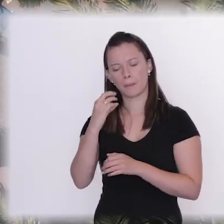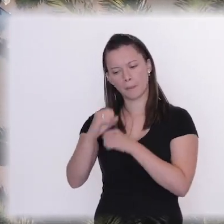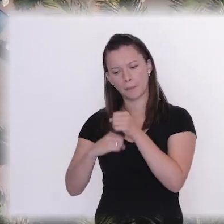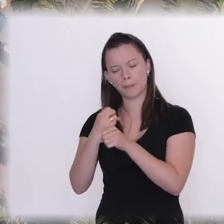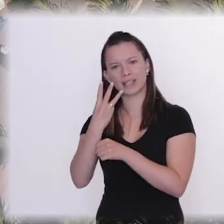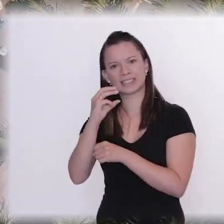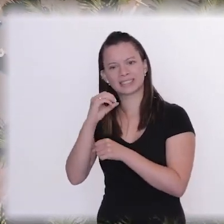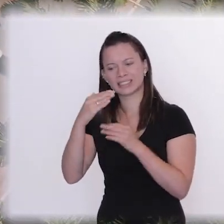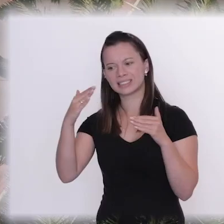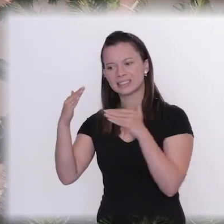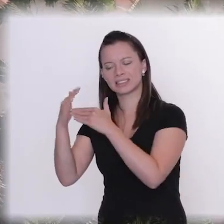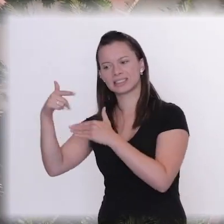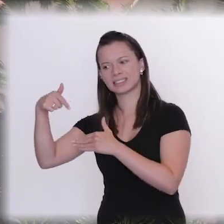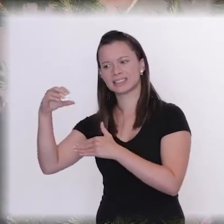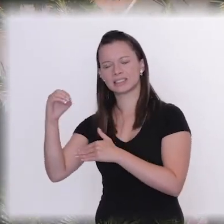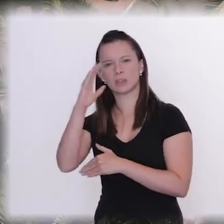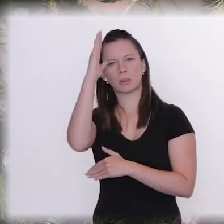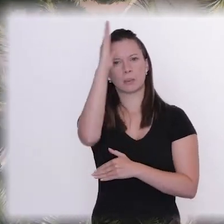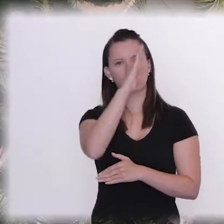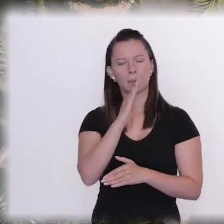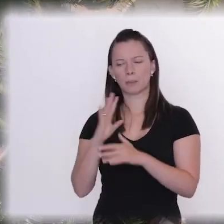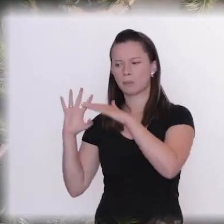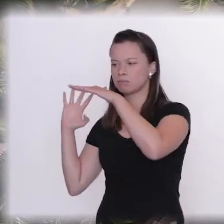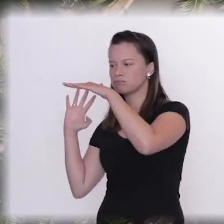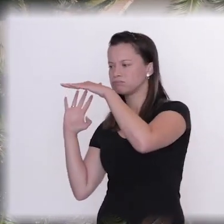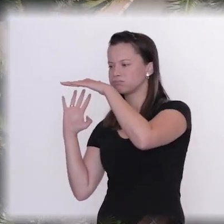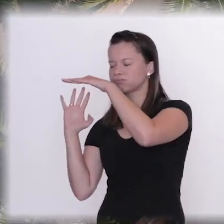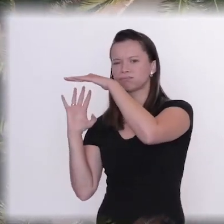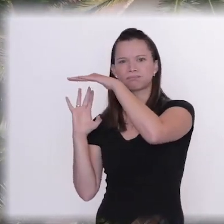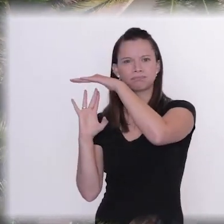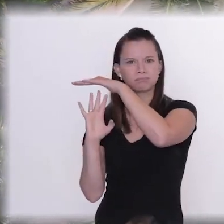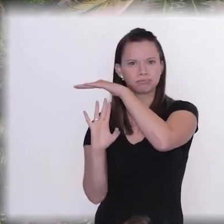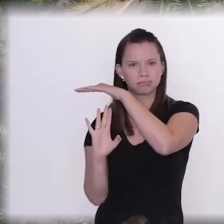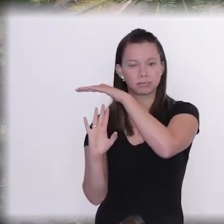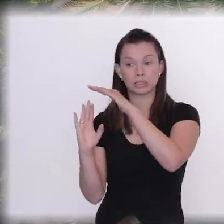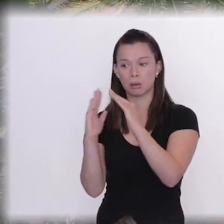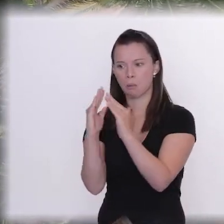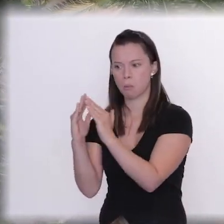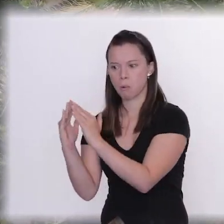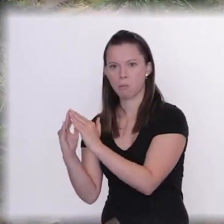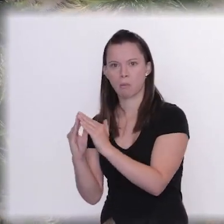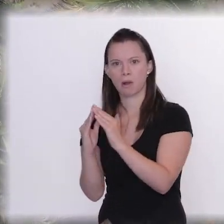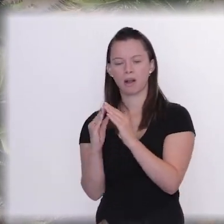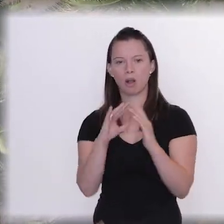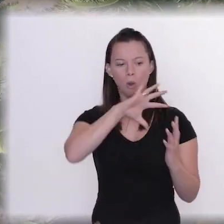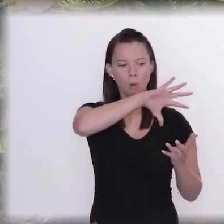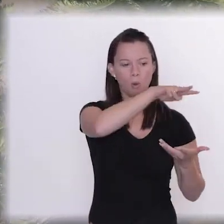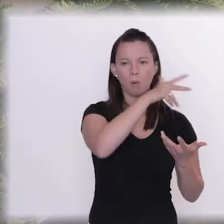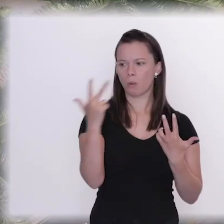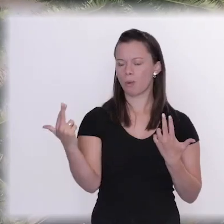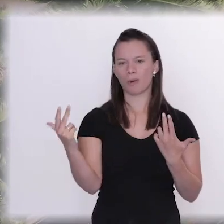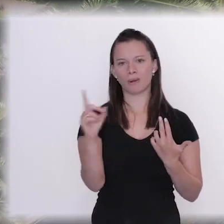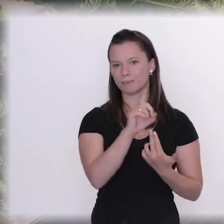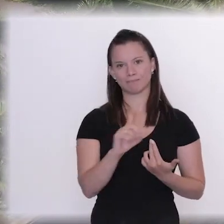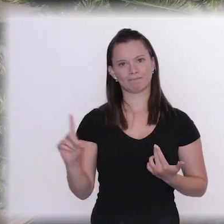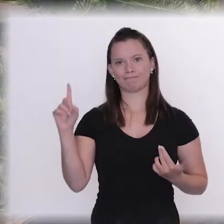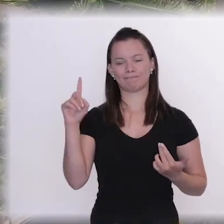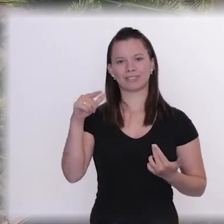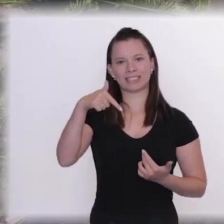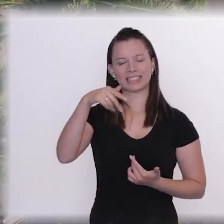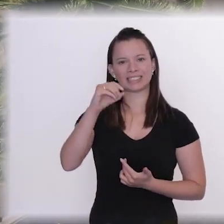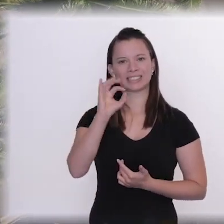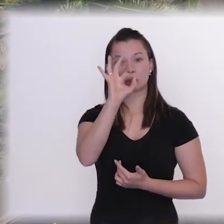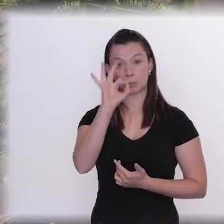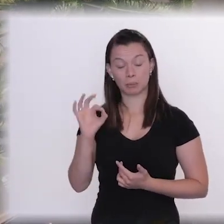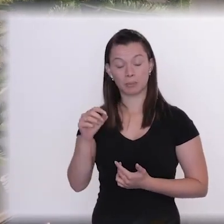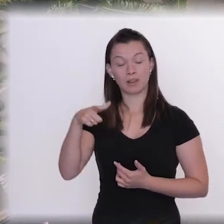o Brasil teve um processo de migração, urbanização, que não se pareceu com nada no mundo. Nós tínhamos 70% da nossa